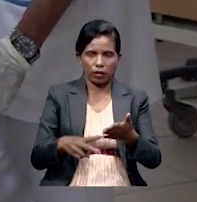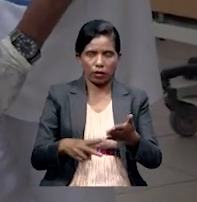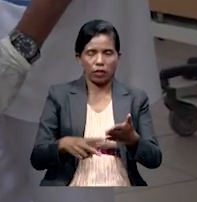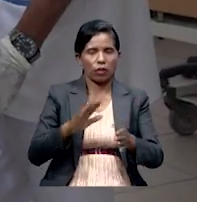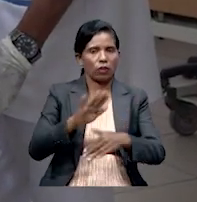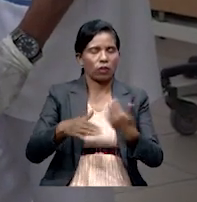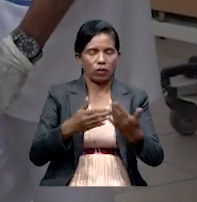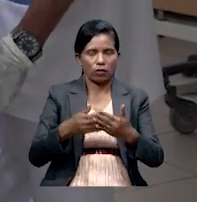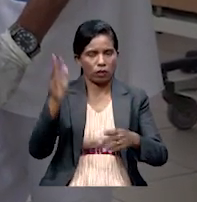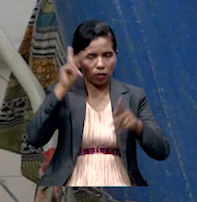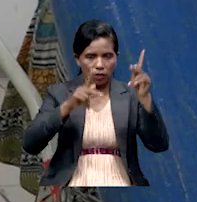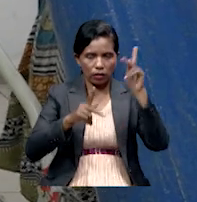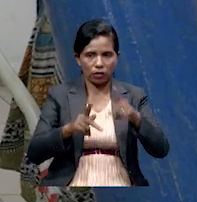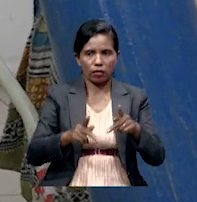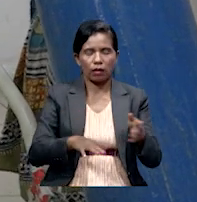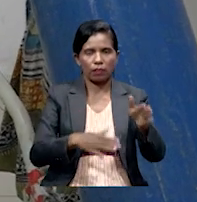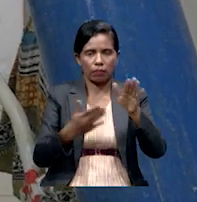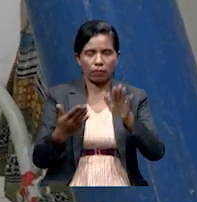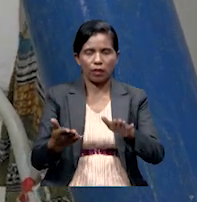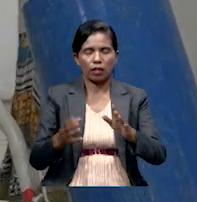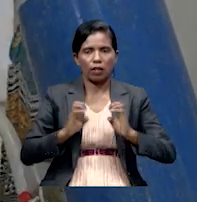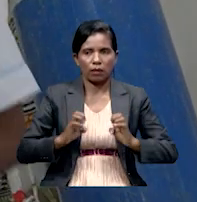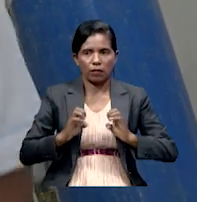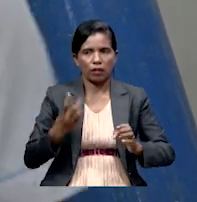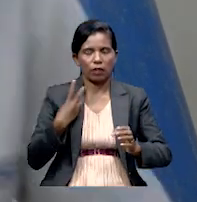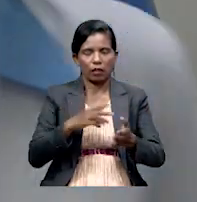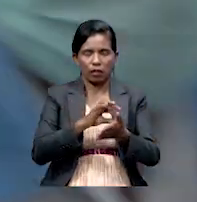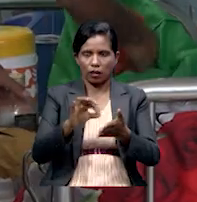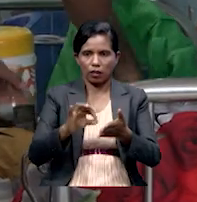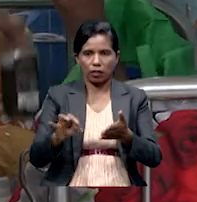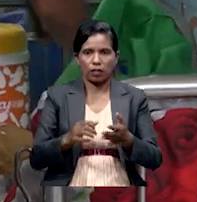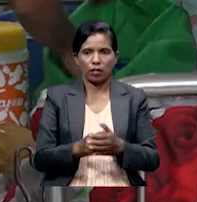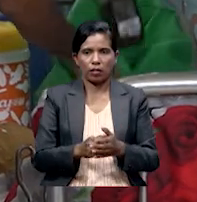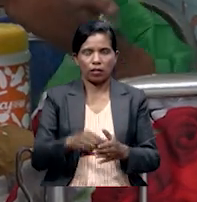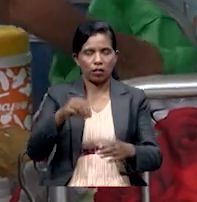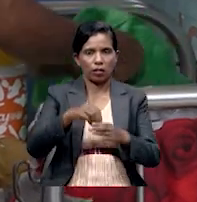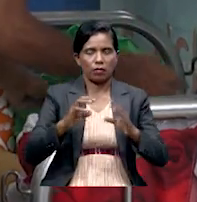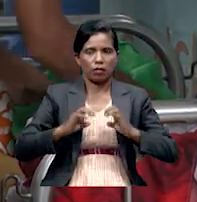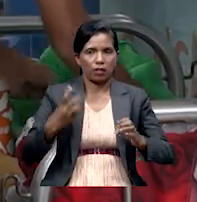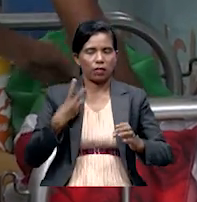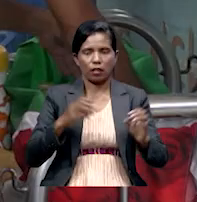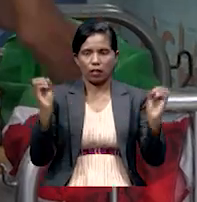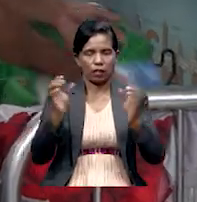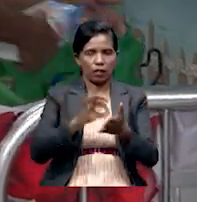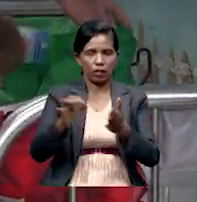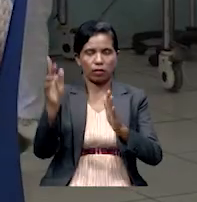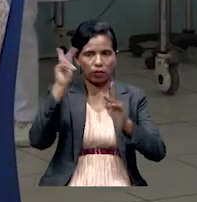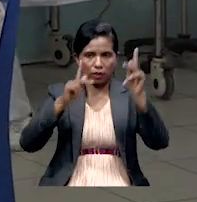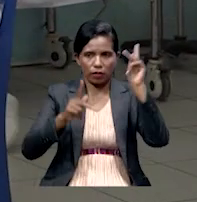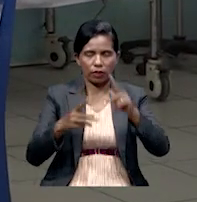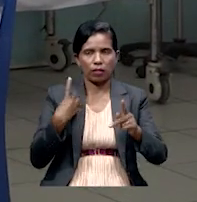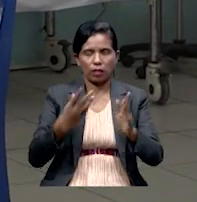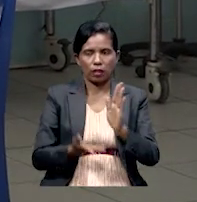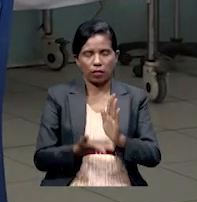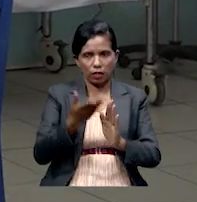se não interdita, né? Lá com vida de emergência, e tal, resiste o caso. Né? E emergência lá, então, resiste. E tarare, saito,